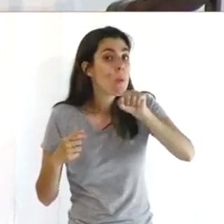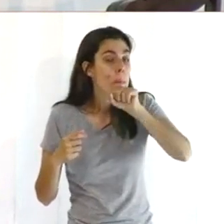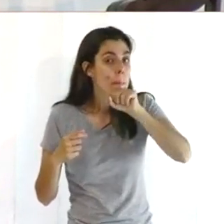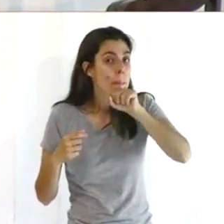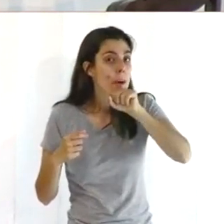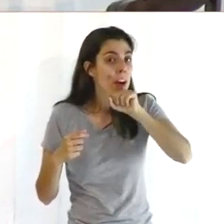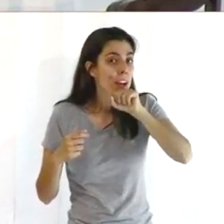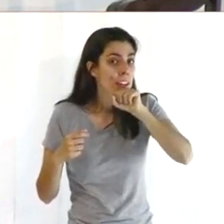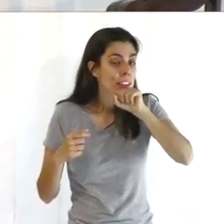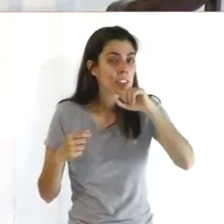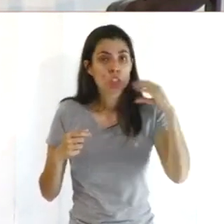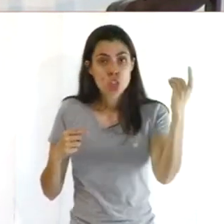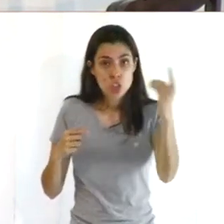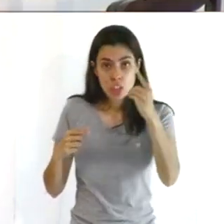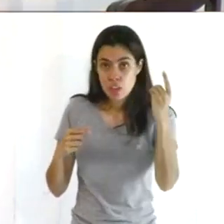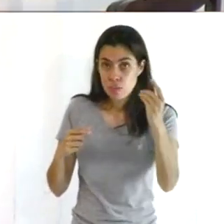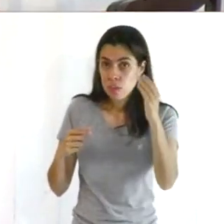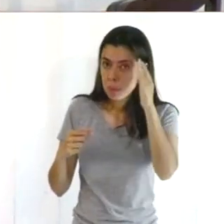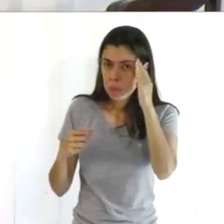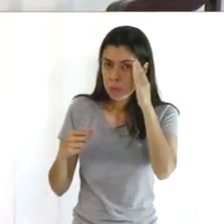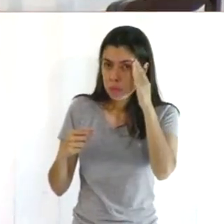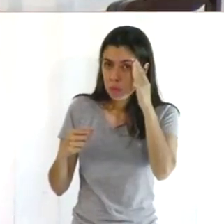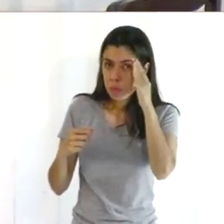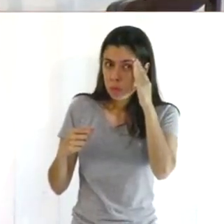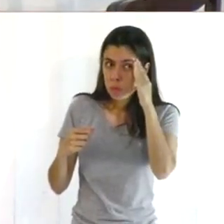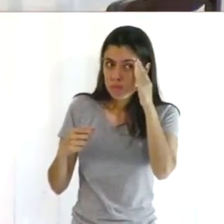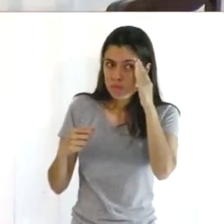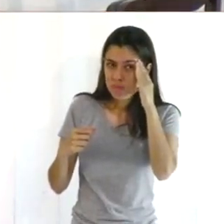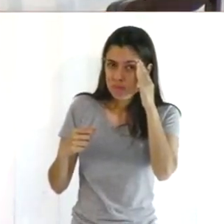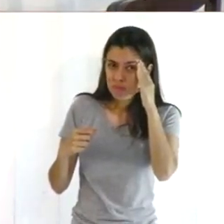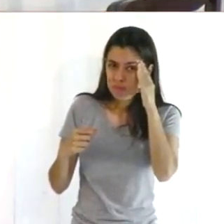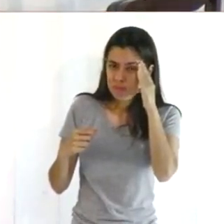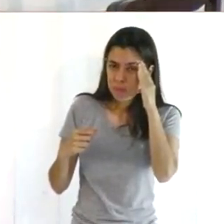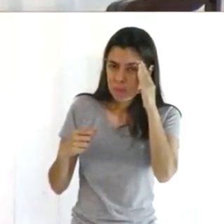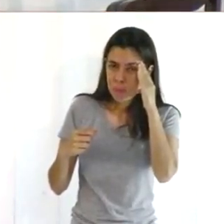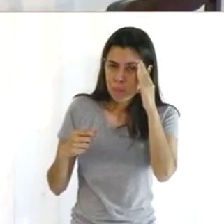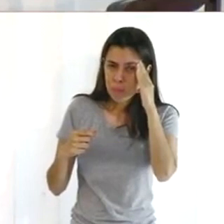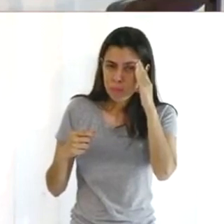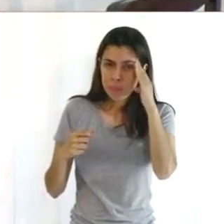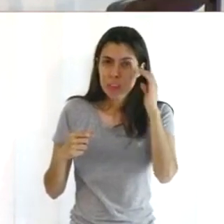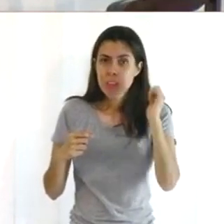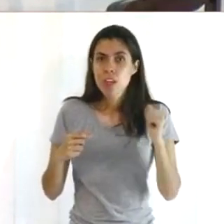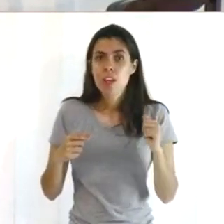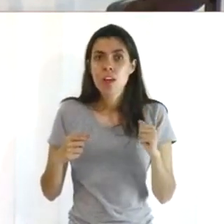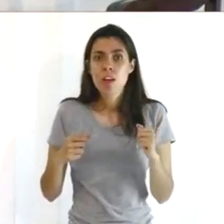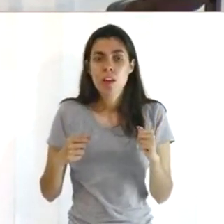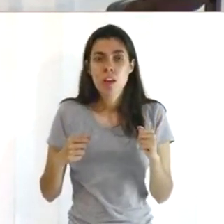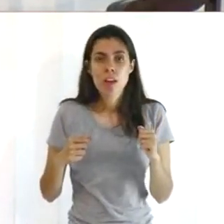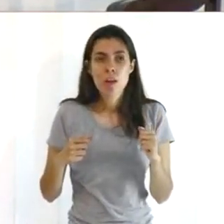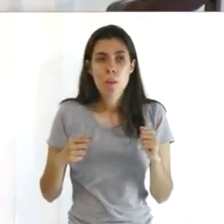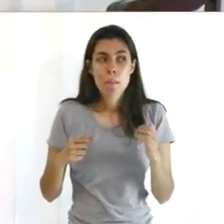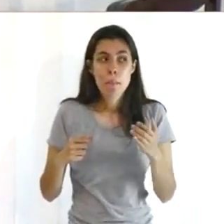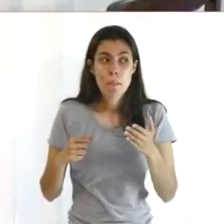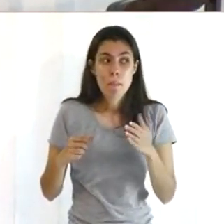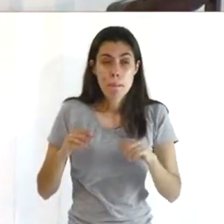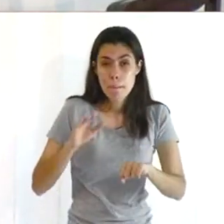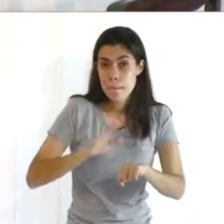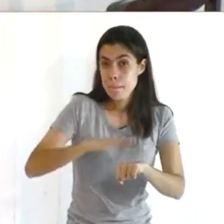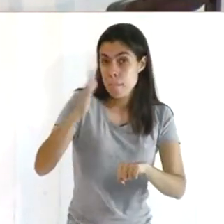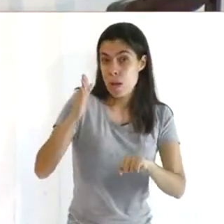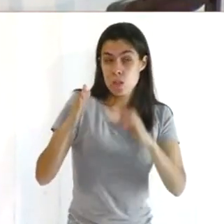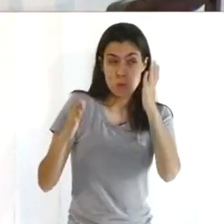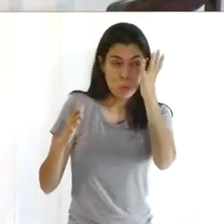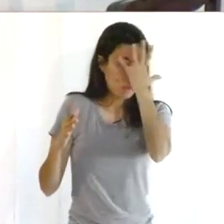de Saul, mas Deus disse: não atente para a sua força, nem para a sua aparência, porque o homem vê a aparência, porém eu olho